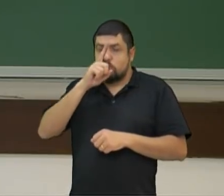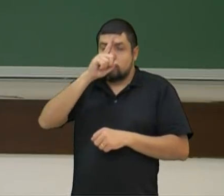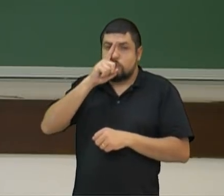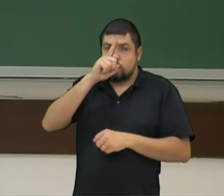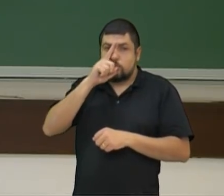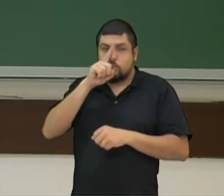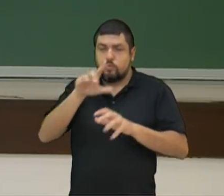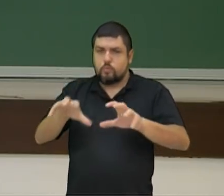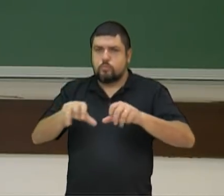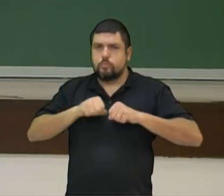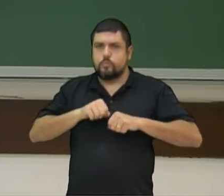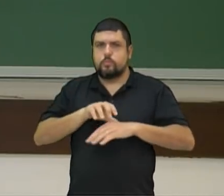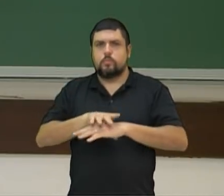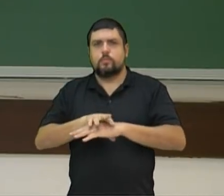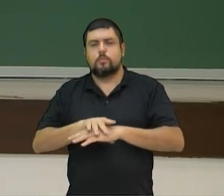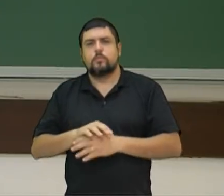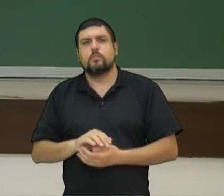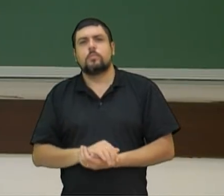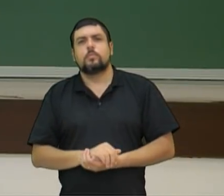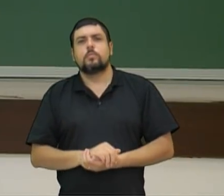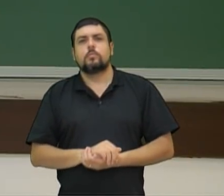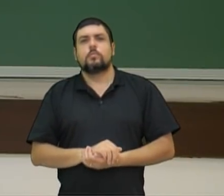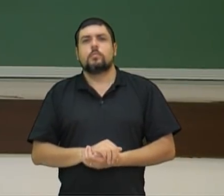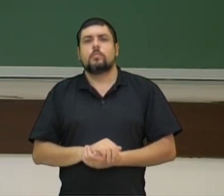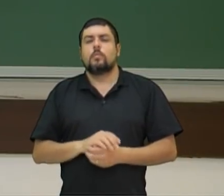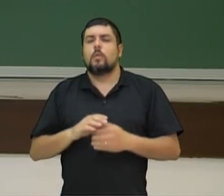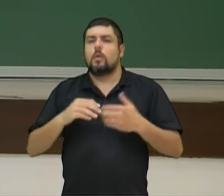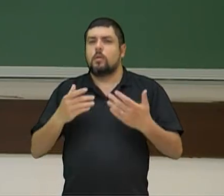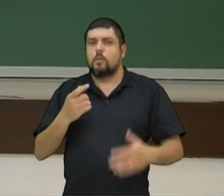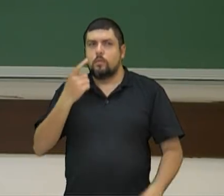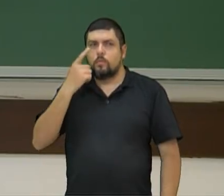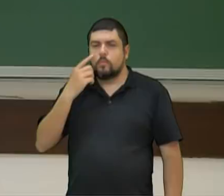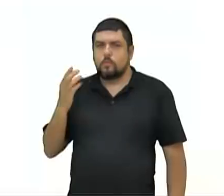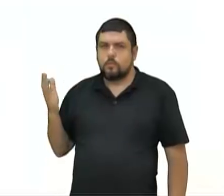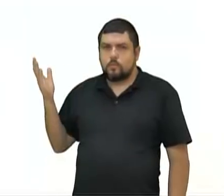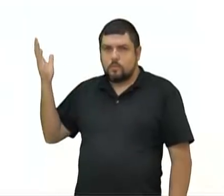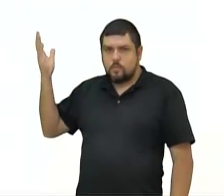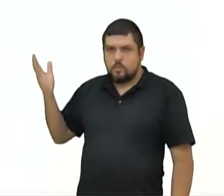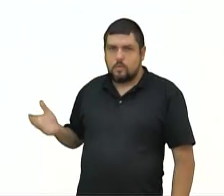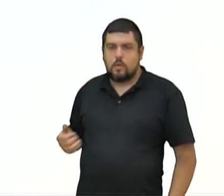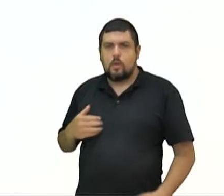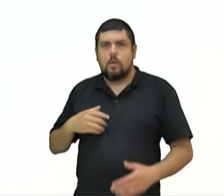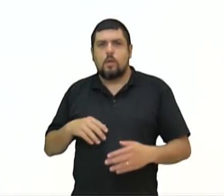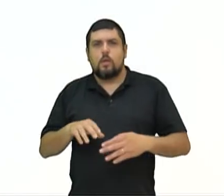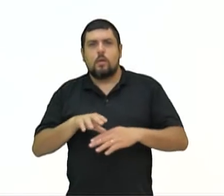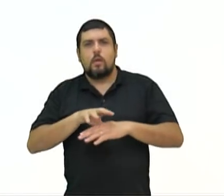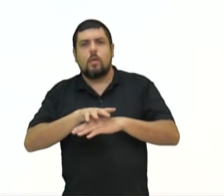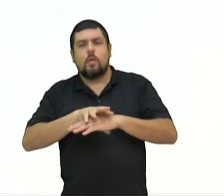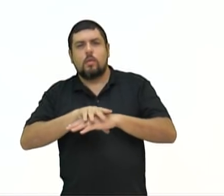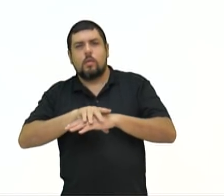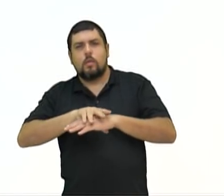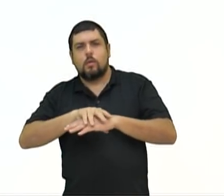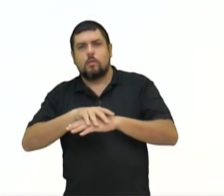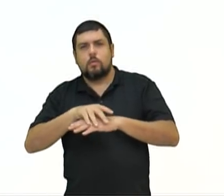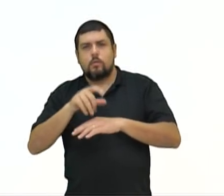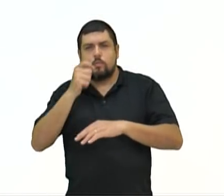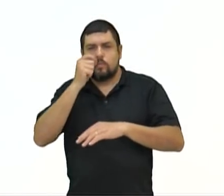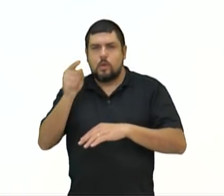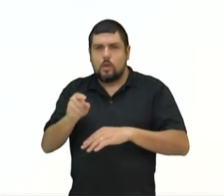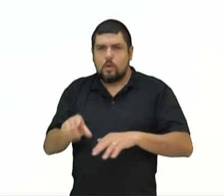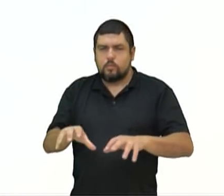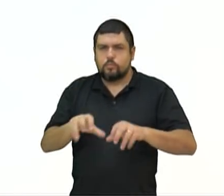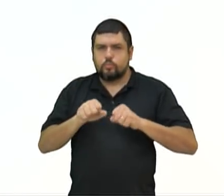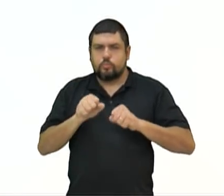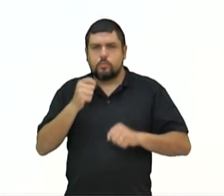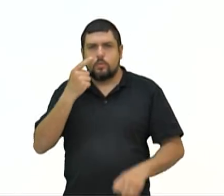transmitir, certo? Então olhem lá, algumas doenças causadas por ratos são hantavírus, leptospirose, febre